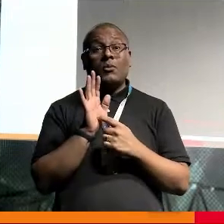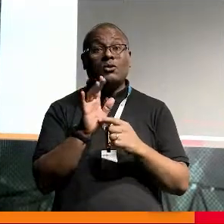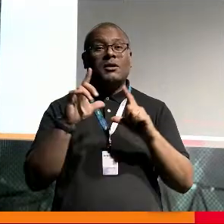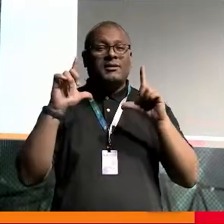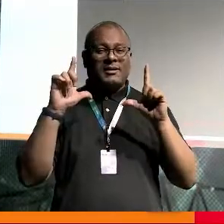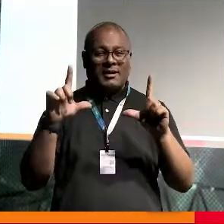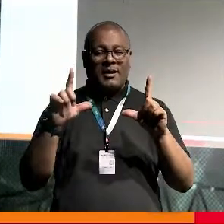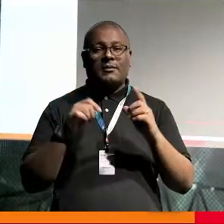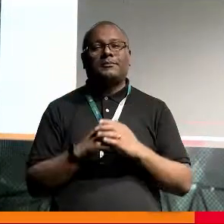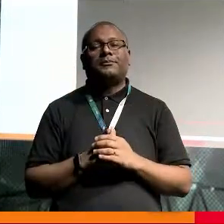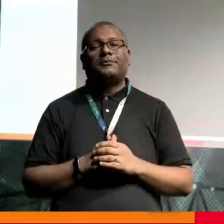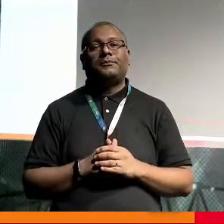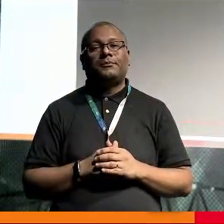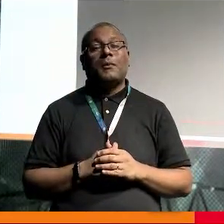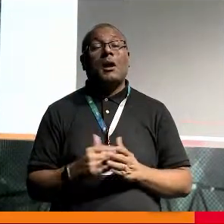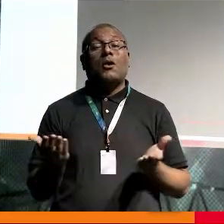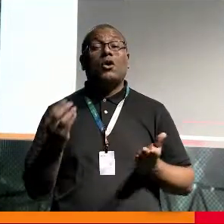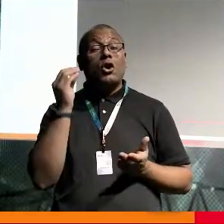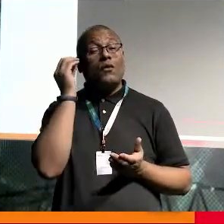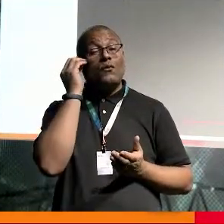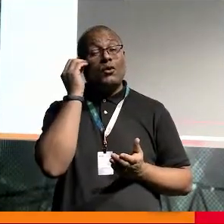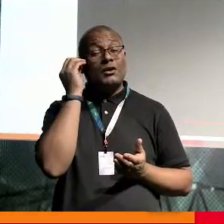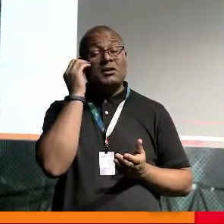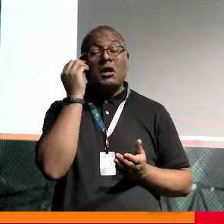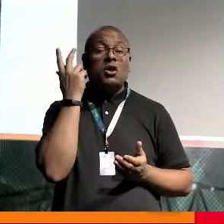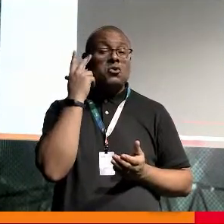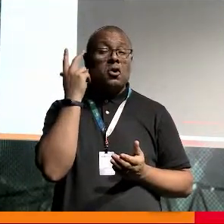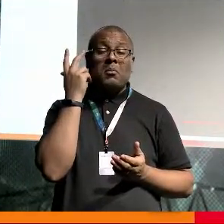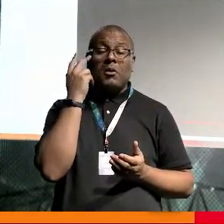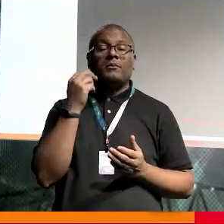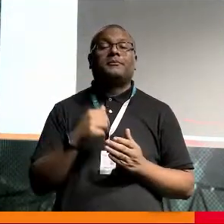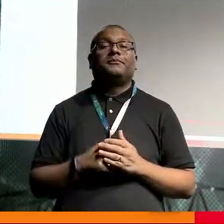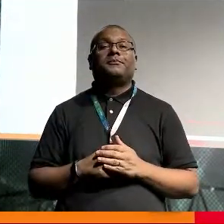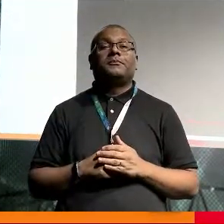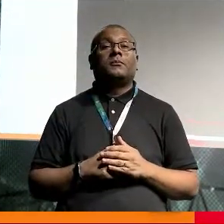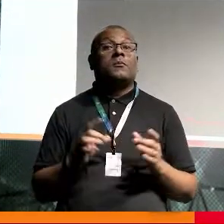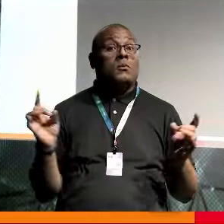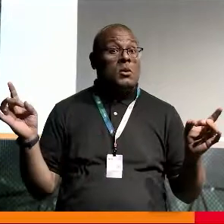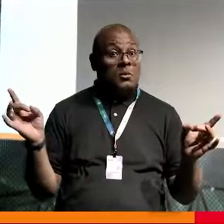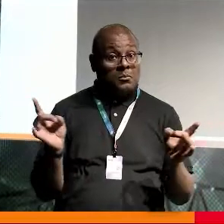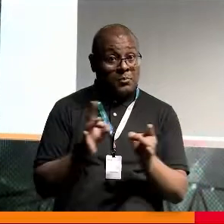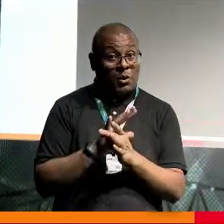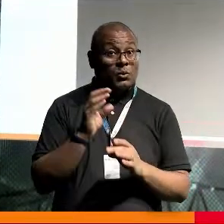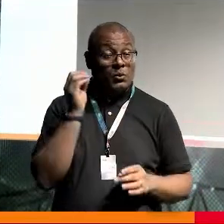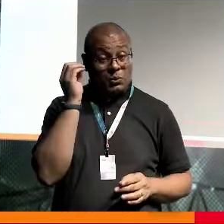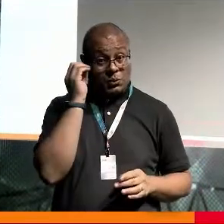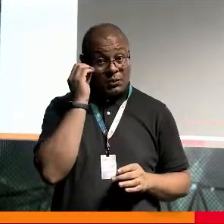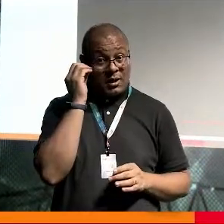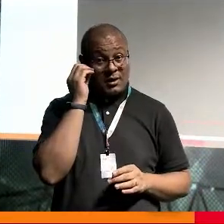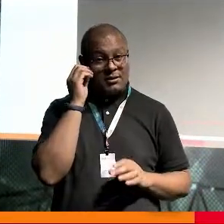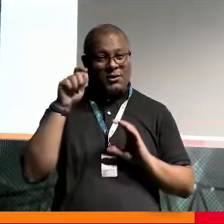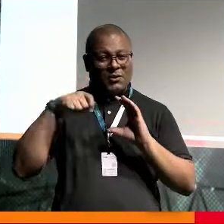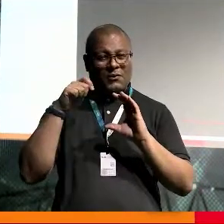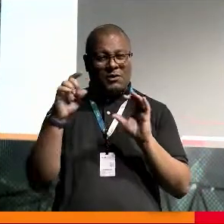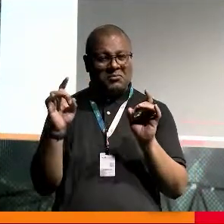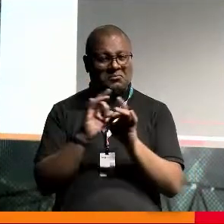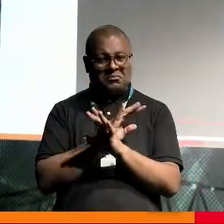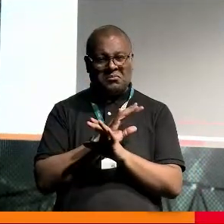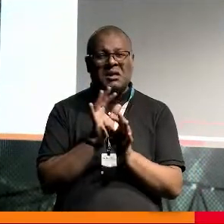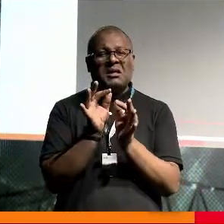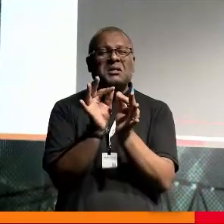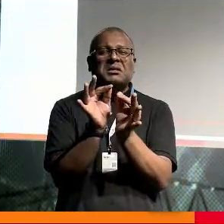tela. Então, eu vou fazer os testes exploratórios normalmente. Depois que eu faço esses testes, já vai acabar? Fiz um teste